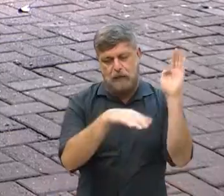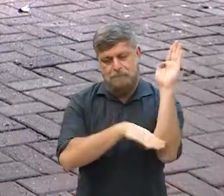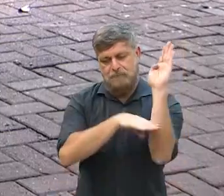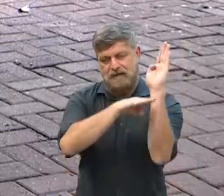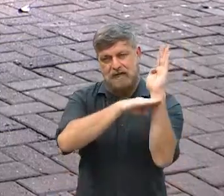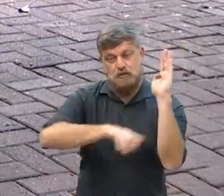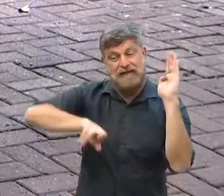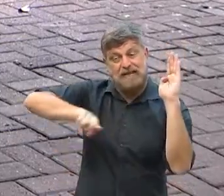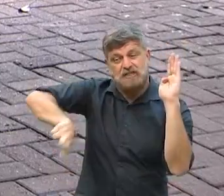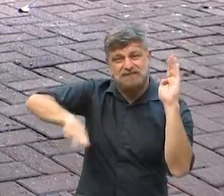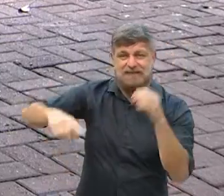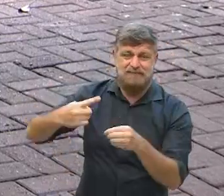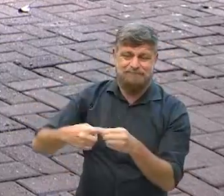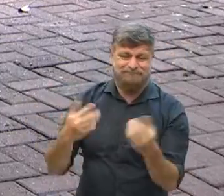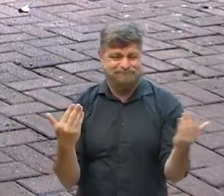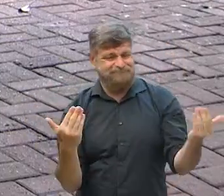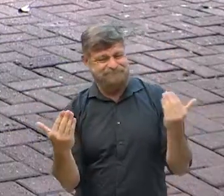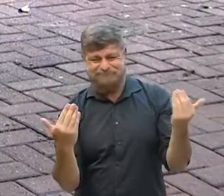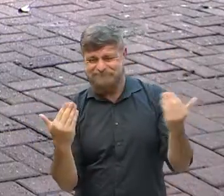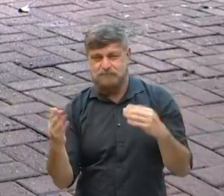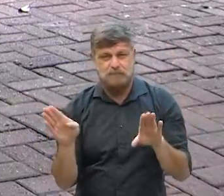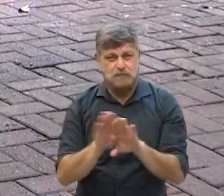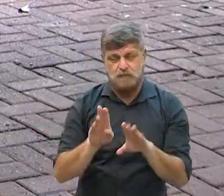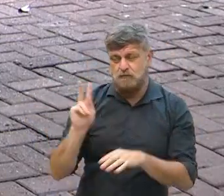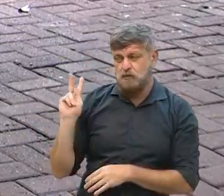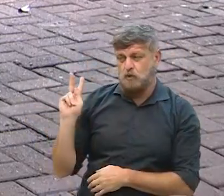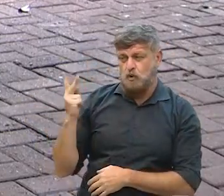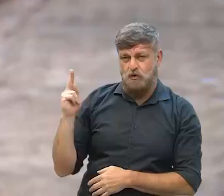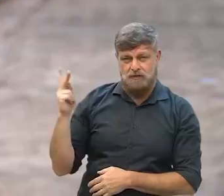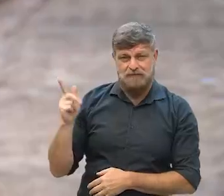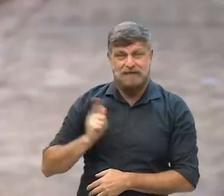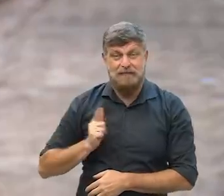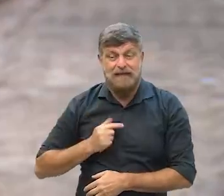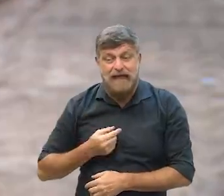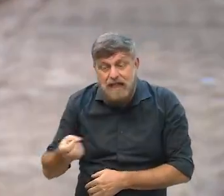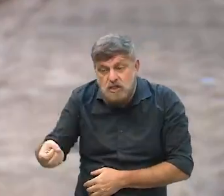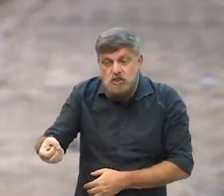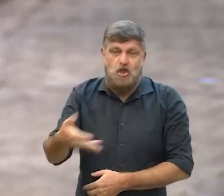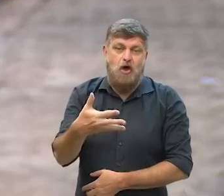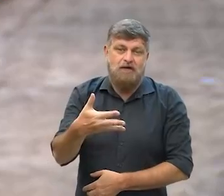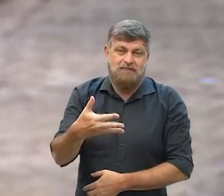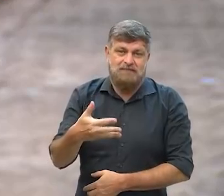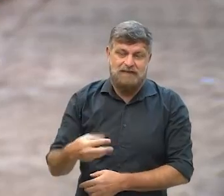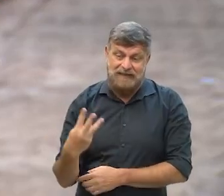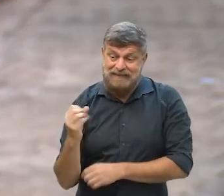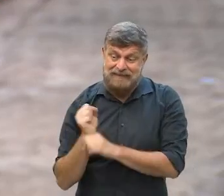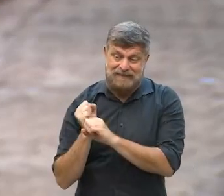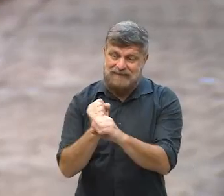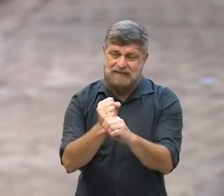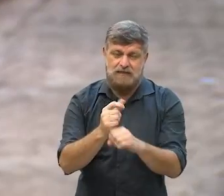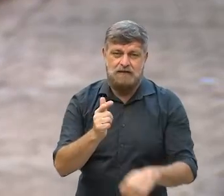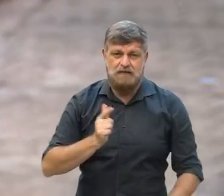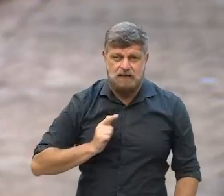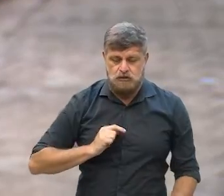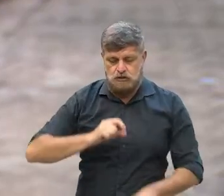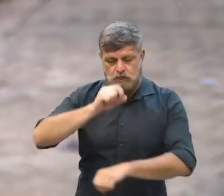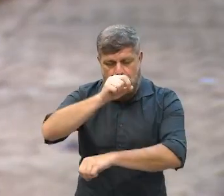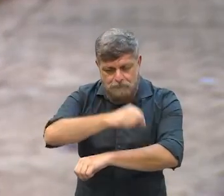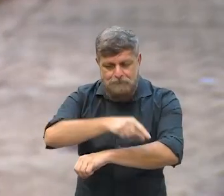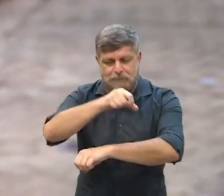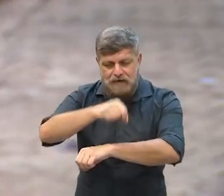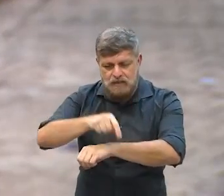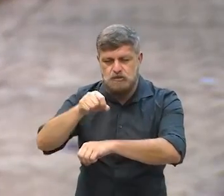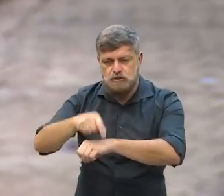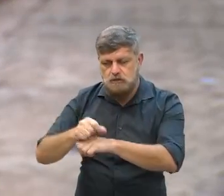das outras cidades, e também tem essa questão, Hortolândia é uma cidade bastante jovem, né? Então todos esses plantios que a gente vem fazendo aí ao longo